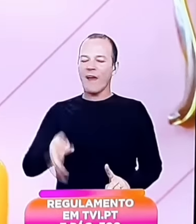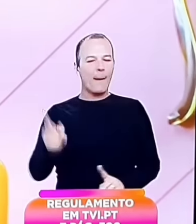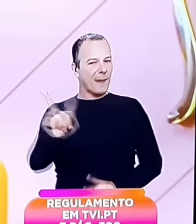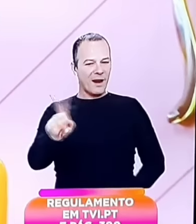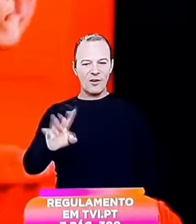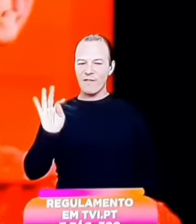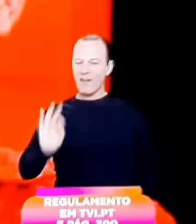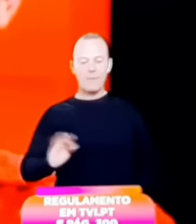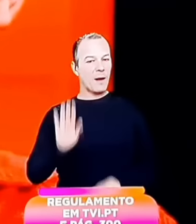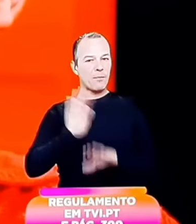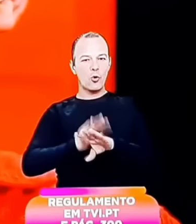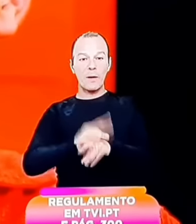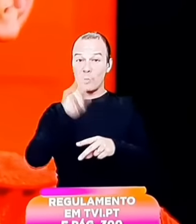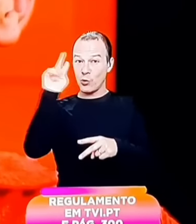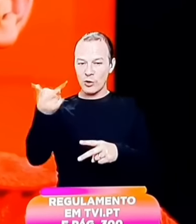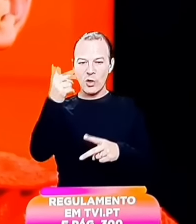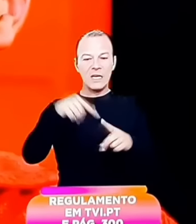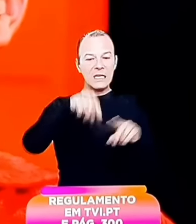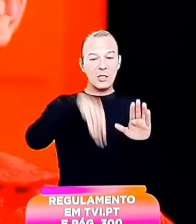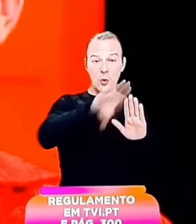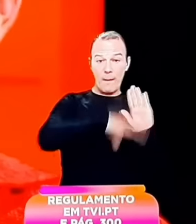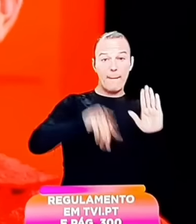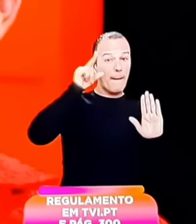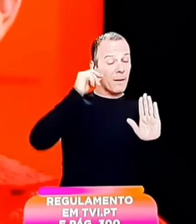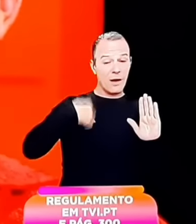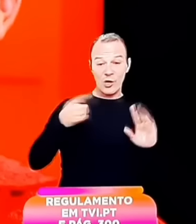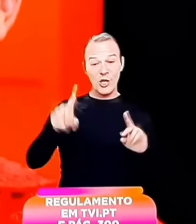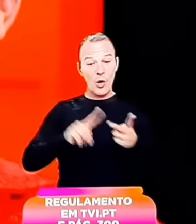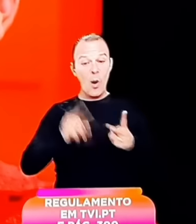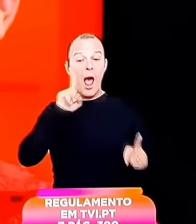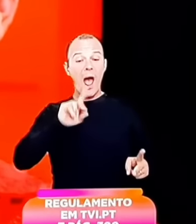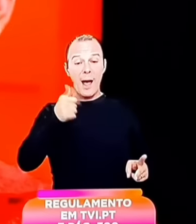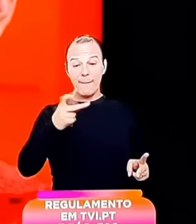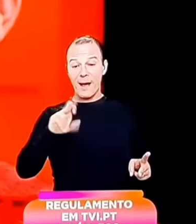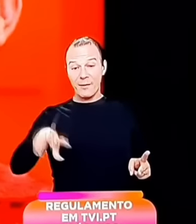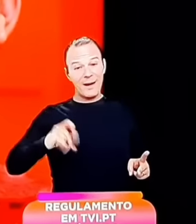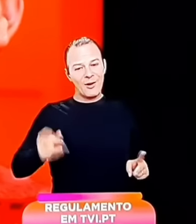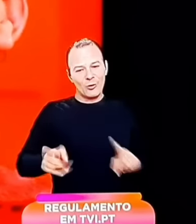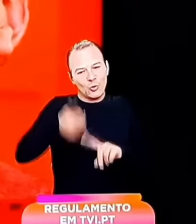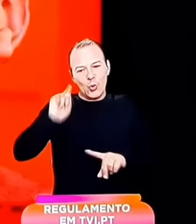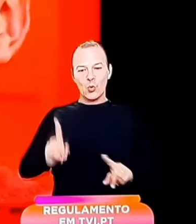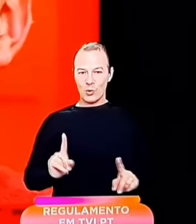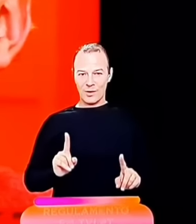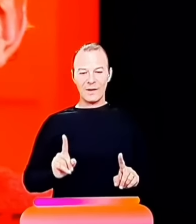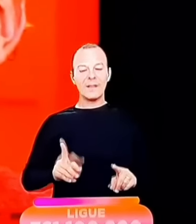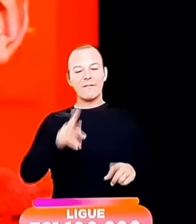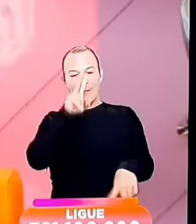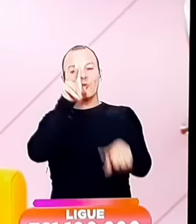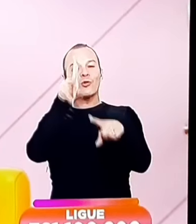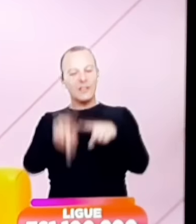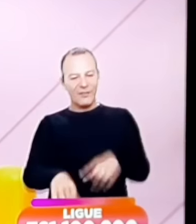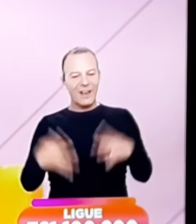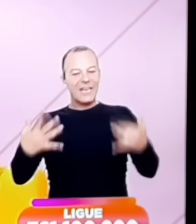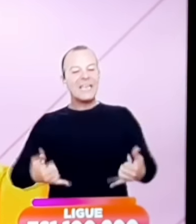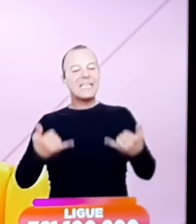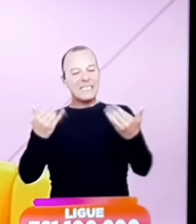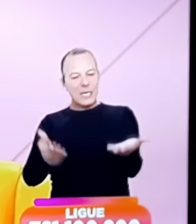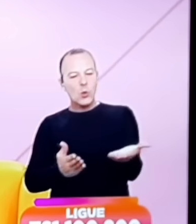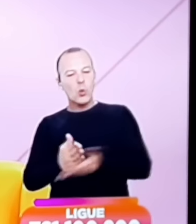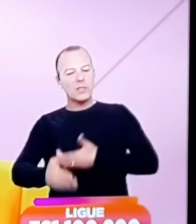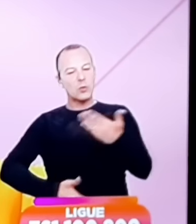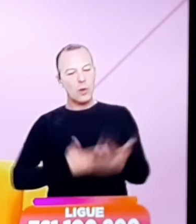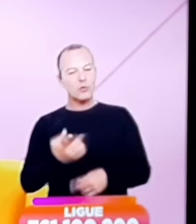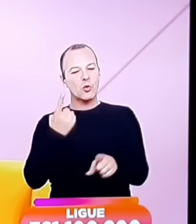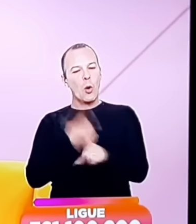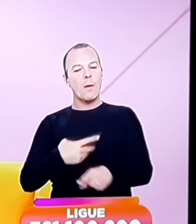vale. Falar, por duas razões. Não estamos com o Big Brother. E eu não sou a Bárbara. Pois, exatamente. Está bem? Muito obrigado. Fazemos um intervalo e voltamos a seguir. A seguir